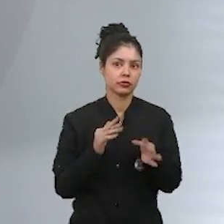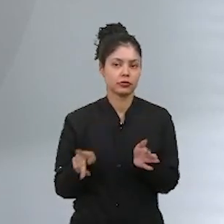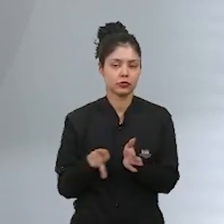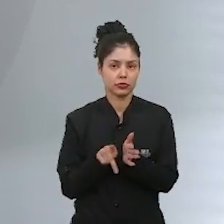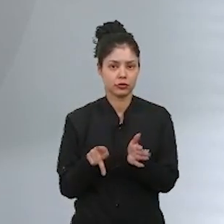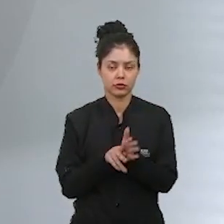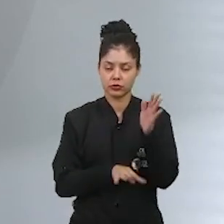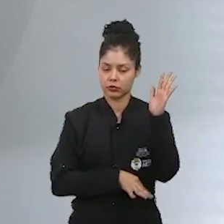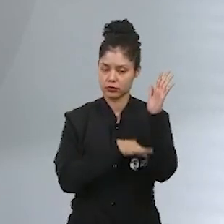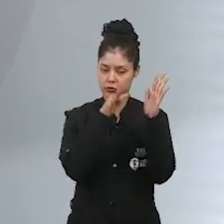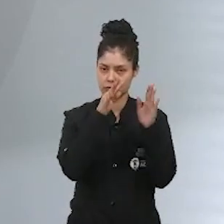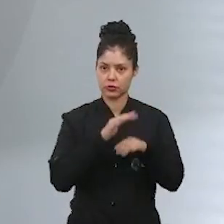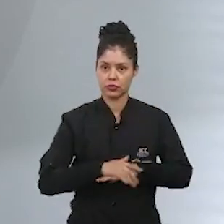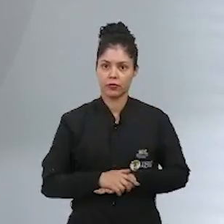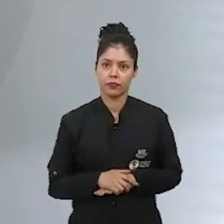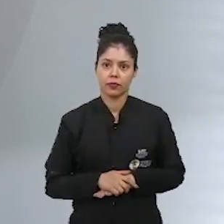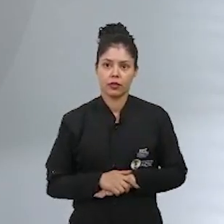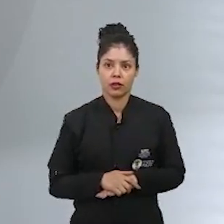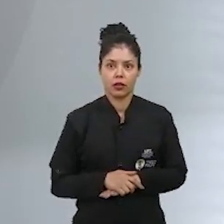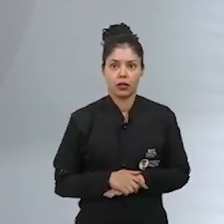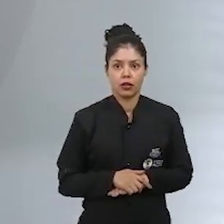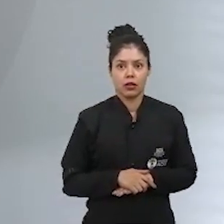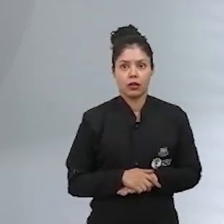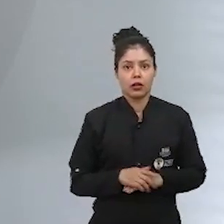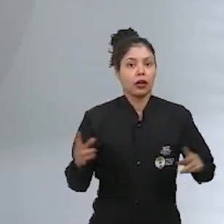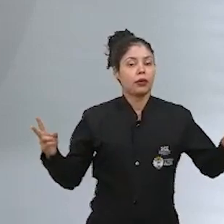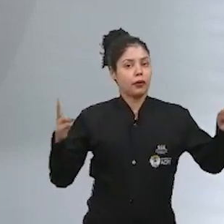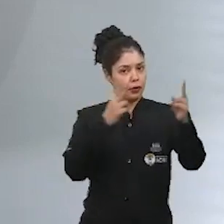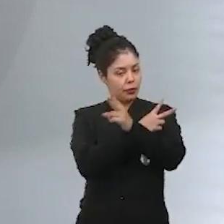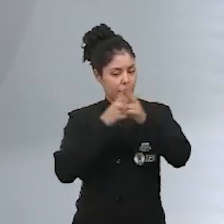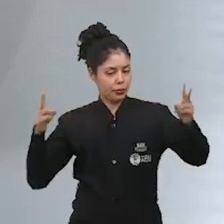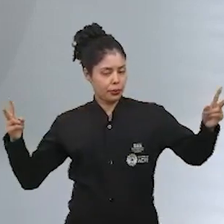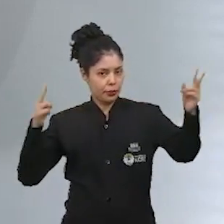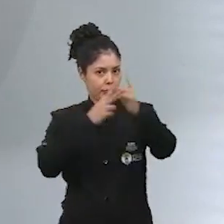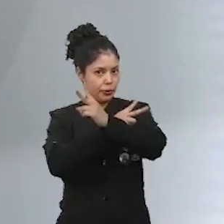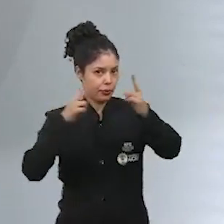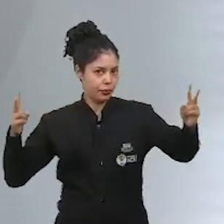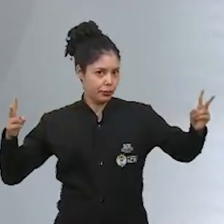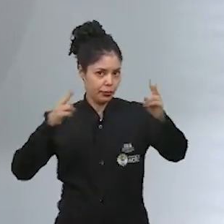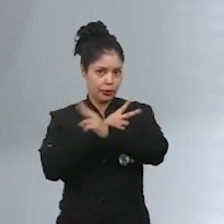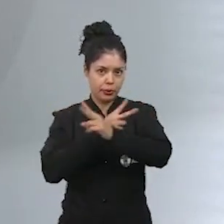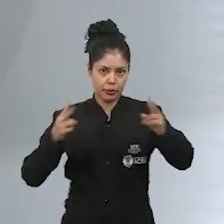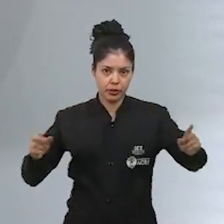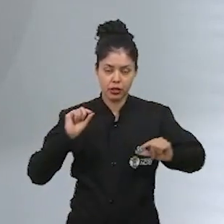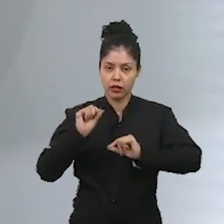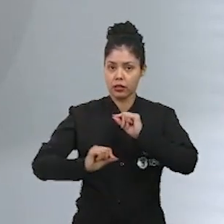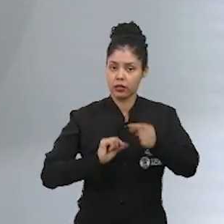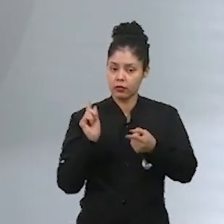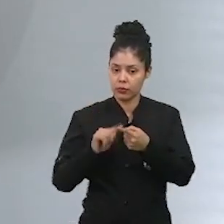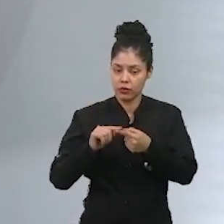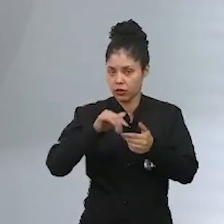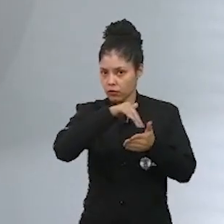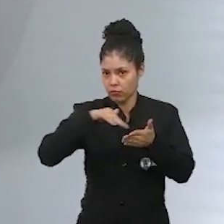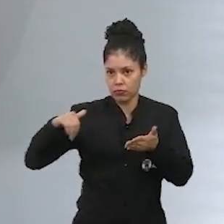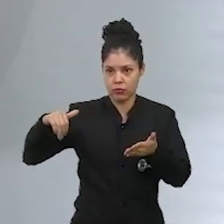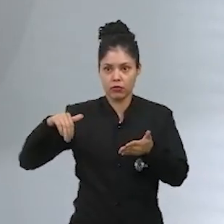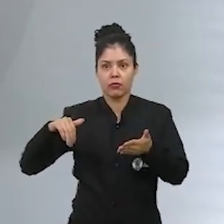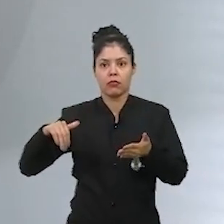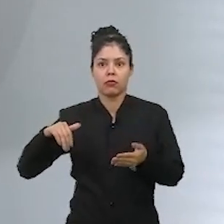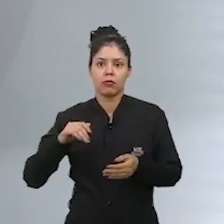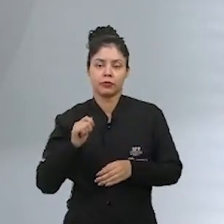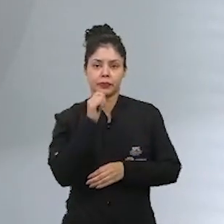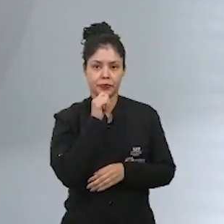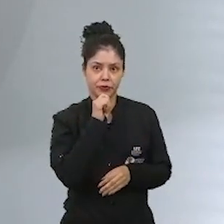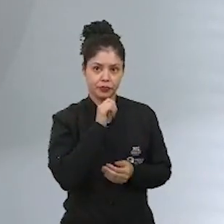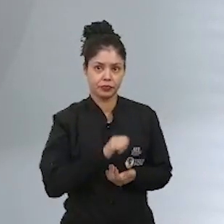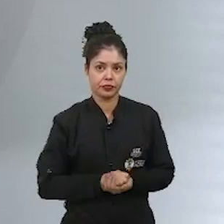pelas temperaturas. Fora isso, nós temos também o vento. Por que o vento? Porque o vento, ele vai tirar ali aquela...